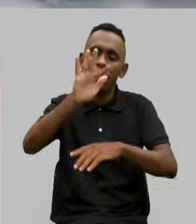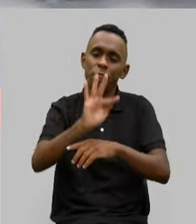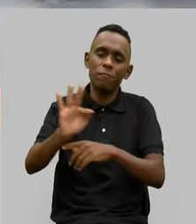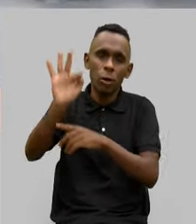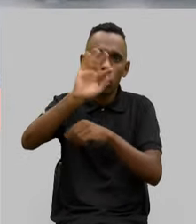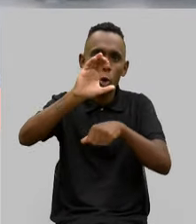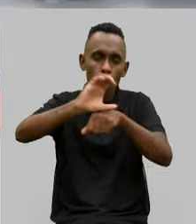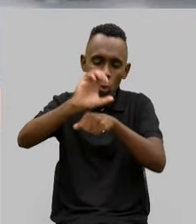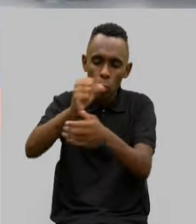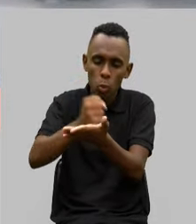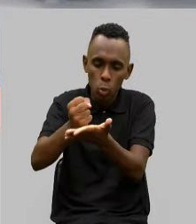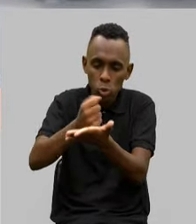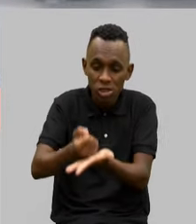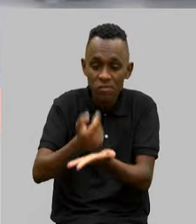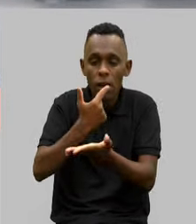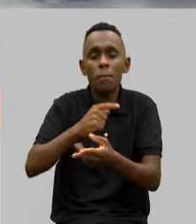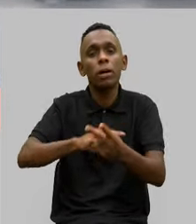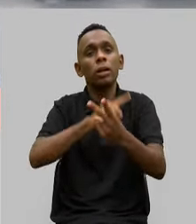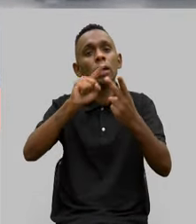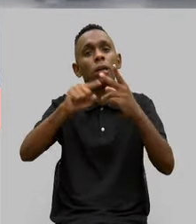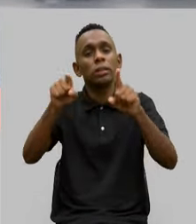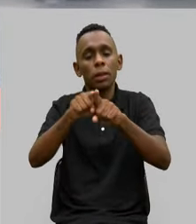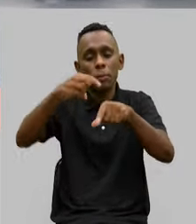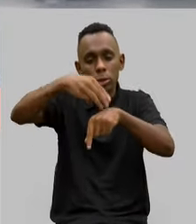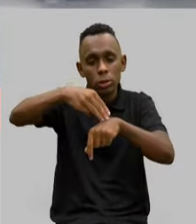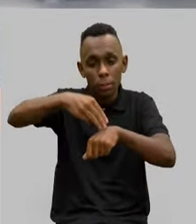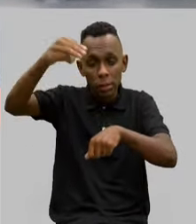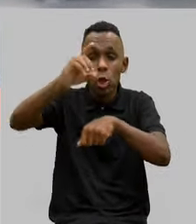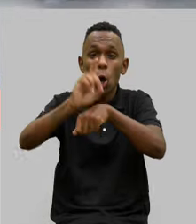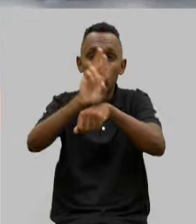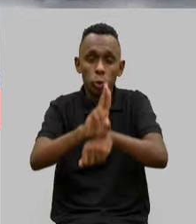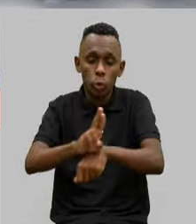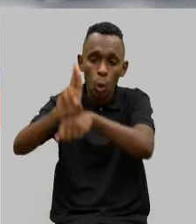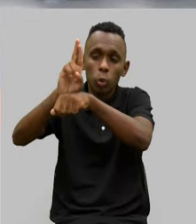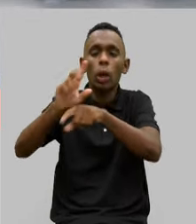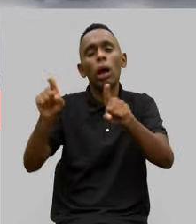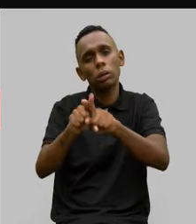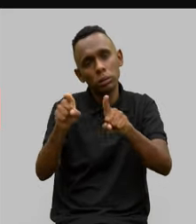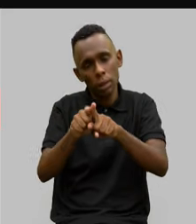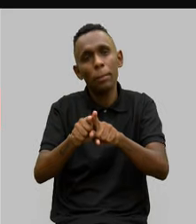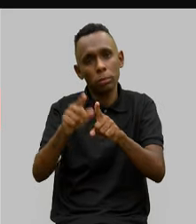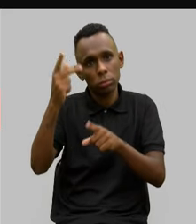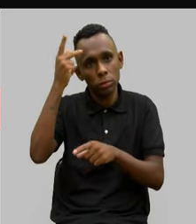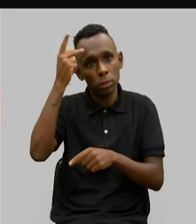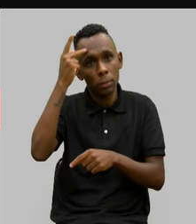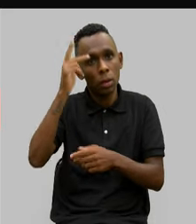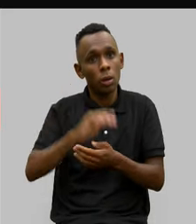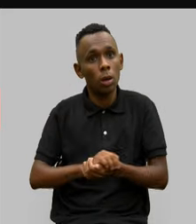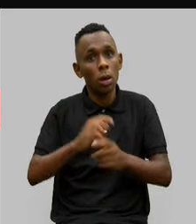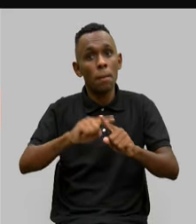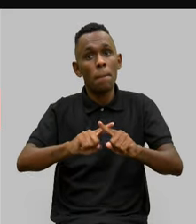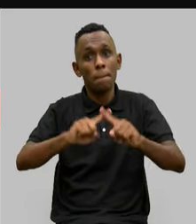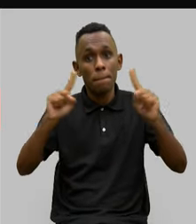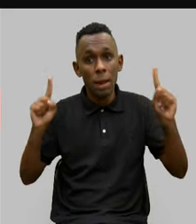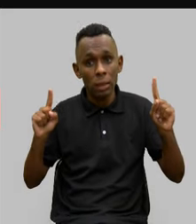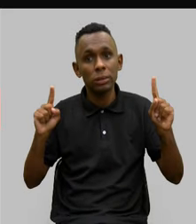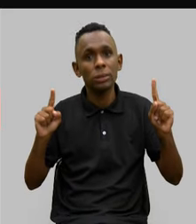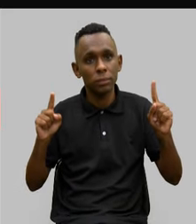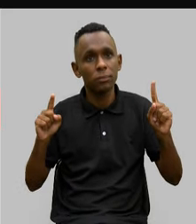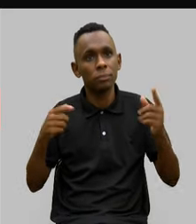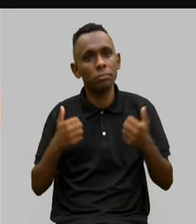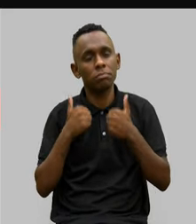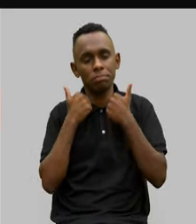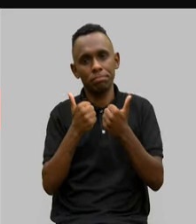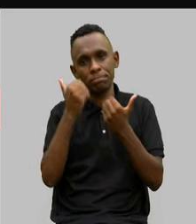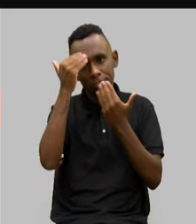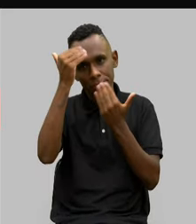curso de farmácia depois fiz meu mestrado meu doutorado Como já foi falado lá na USP mas como Ah isso